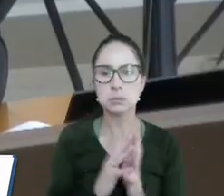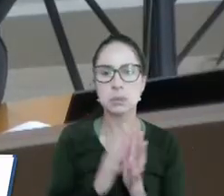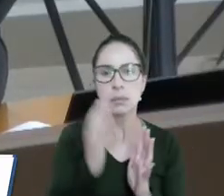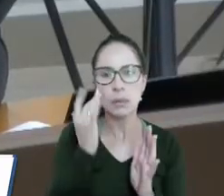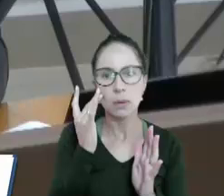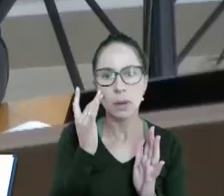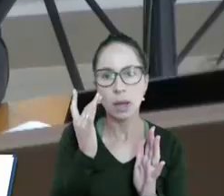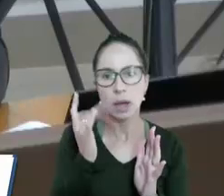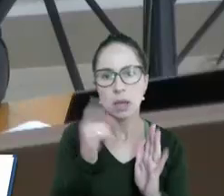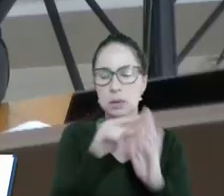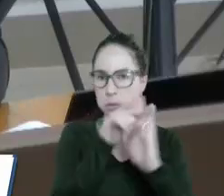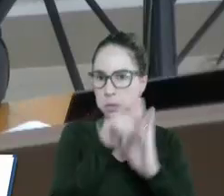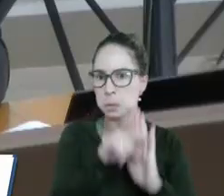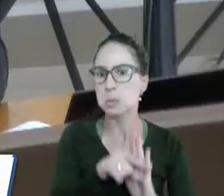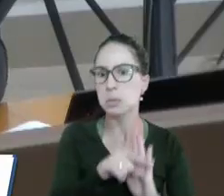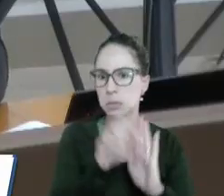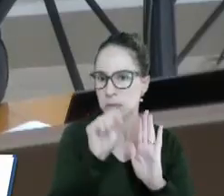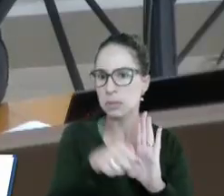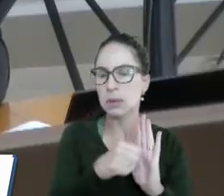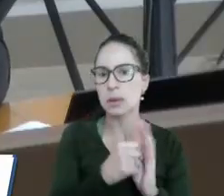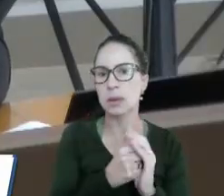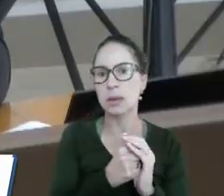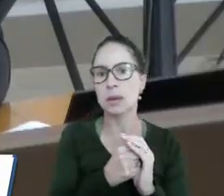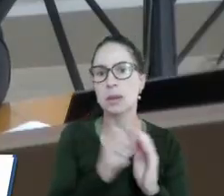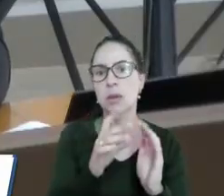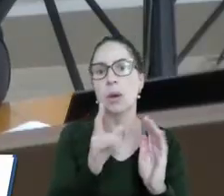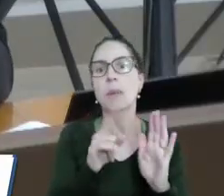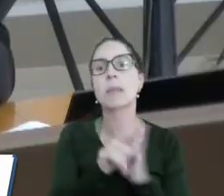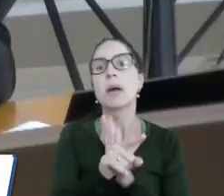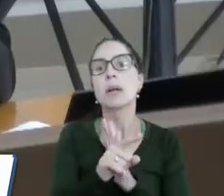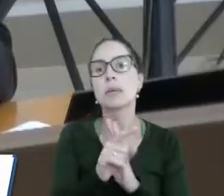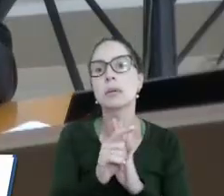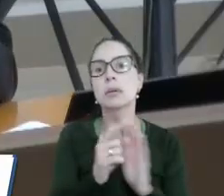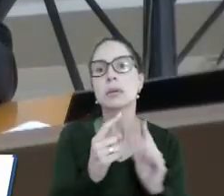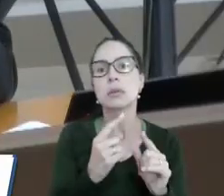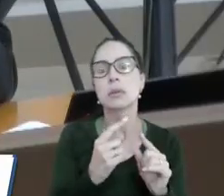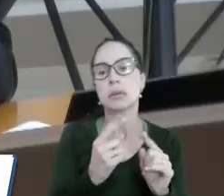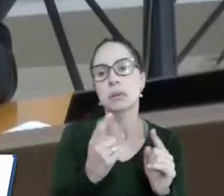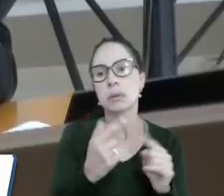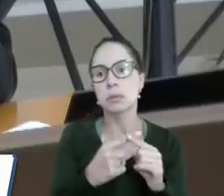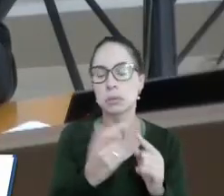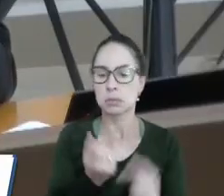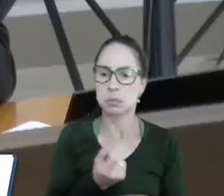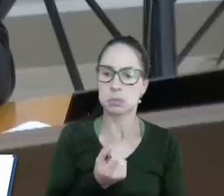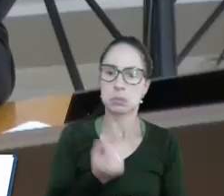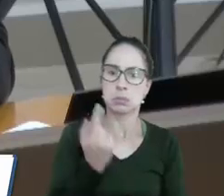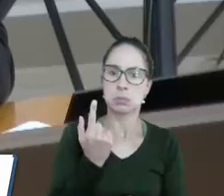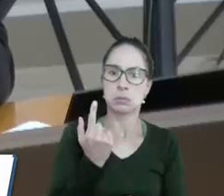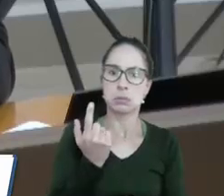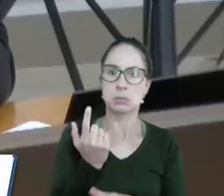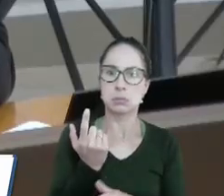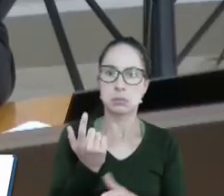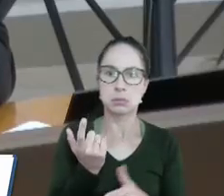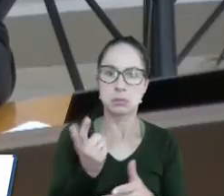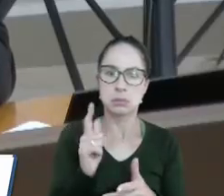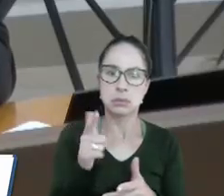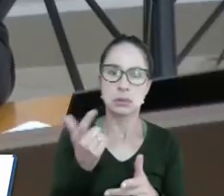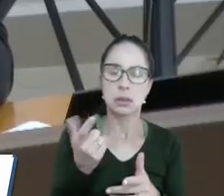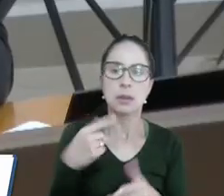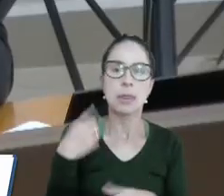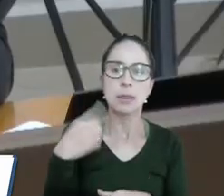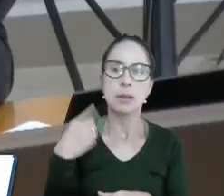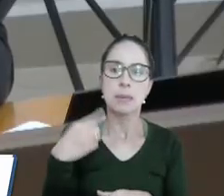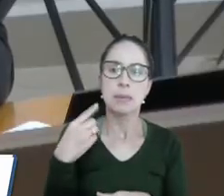ser investigado, né? Eu só perguntei, que me causou estranheza, a questão dos deputados